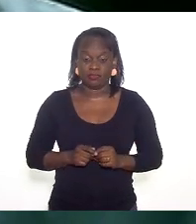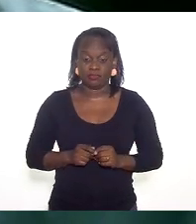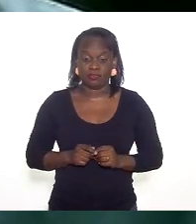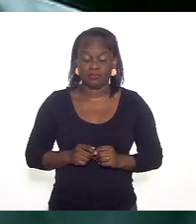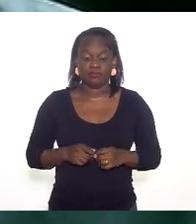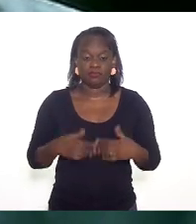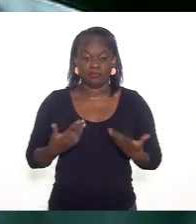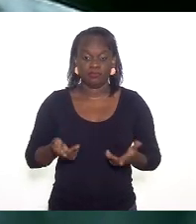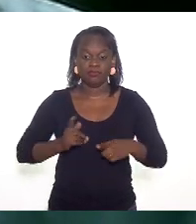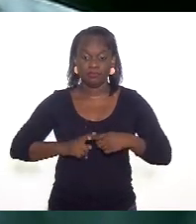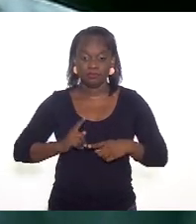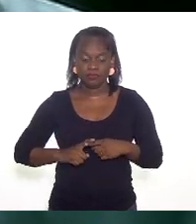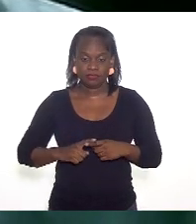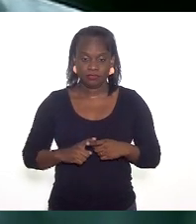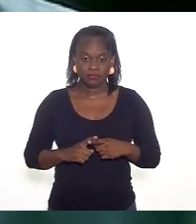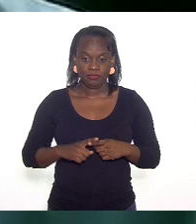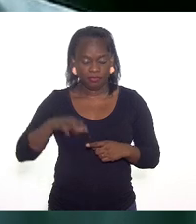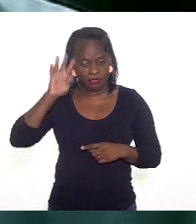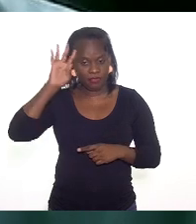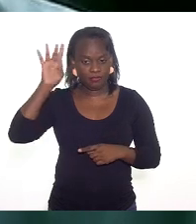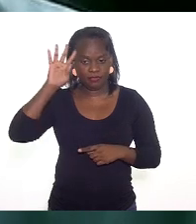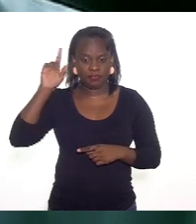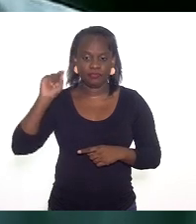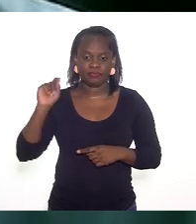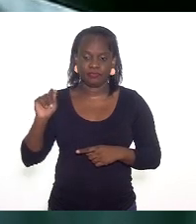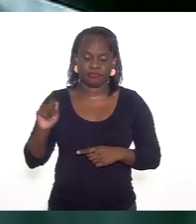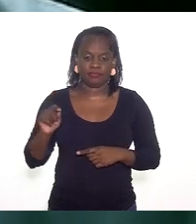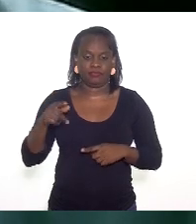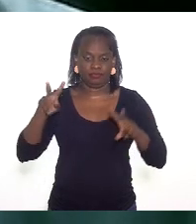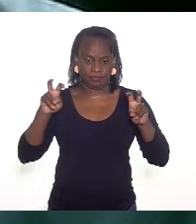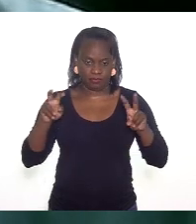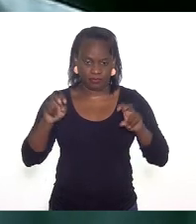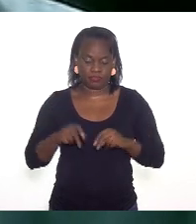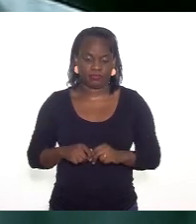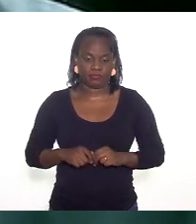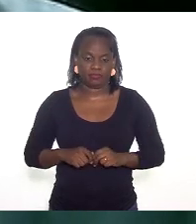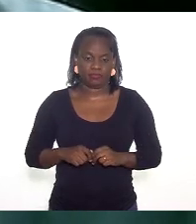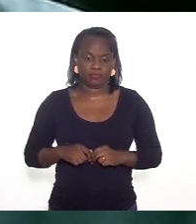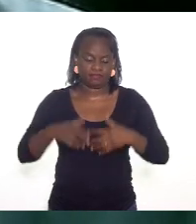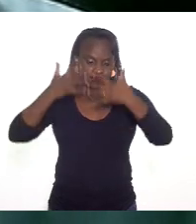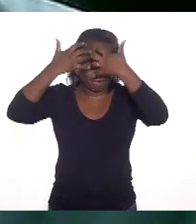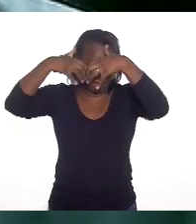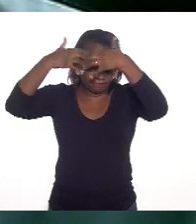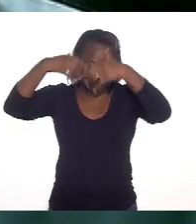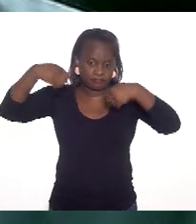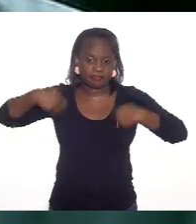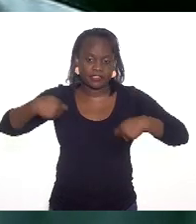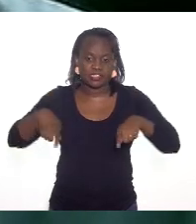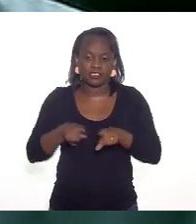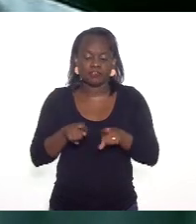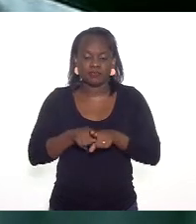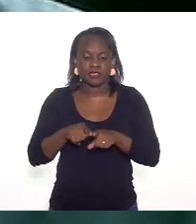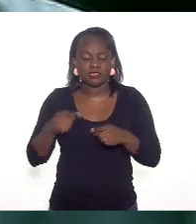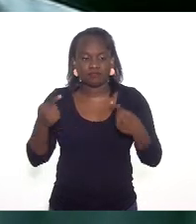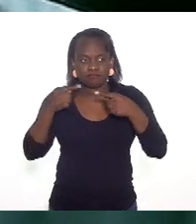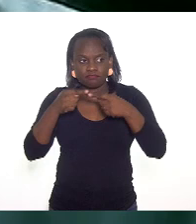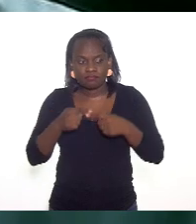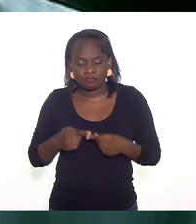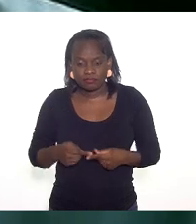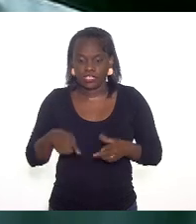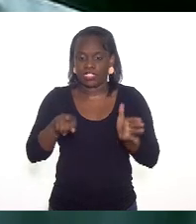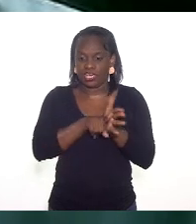Porque, para a gente raciocinar sobre esse tema, a gente tem que raciocinar também sempre pelo